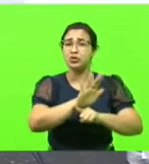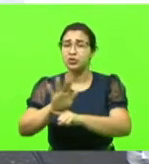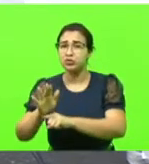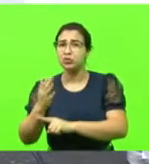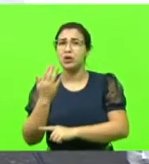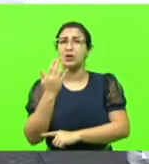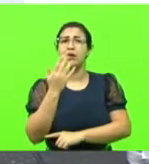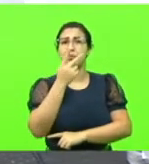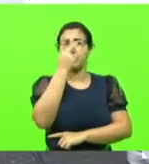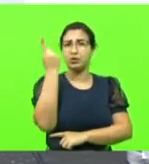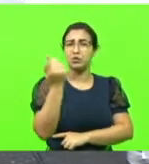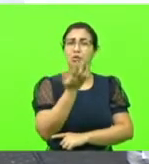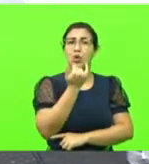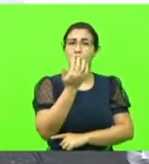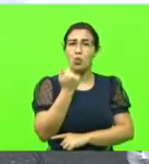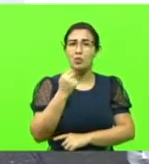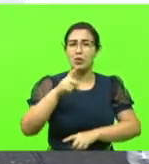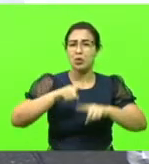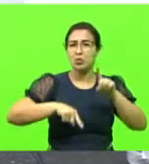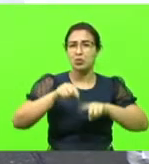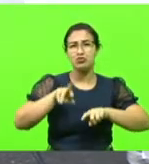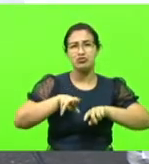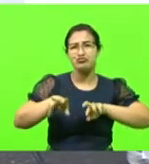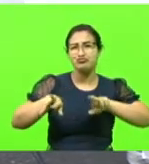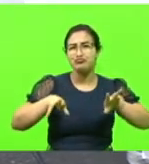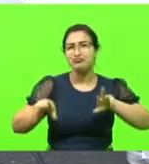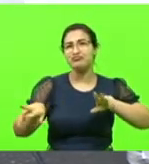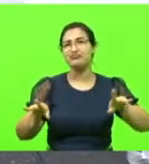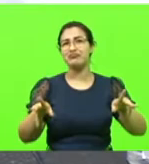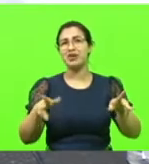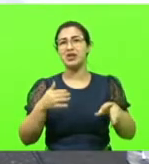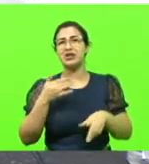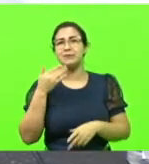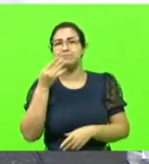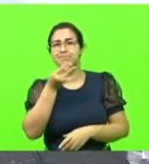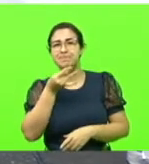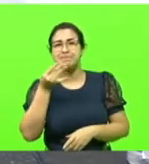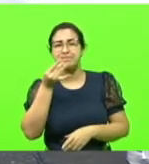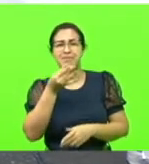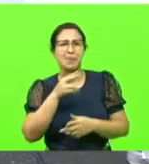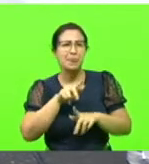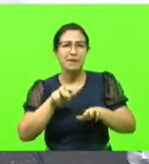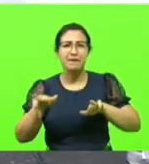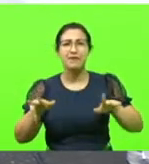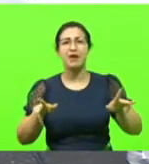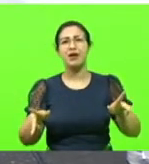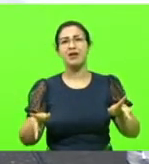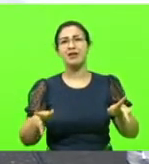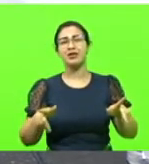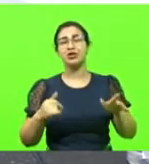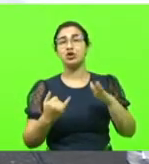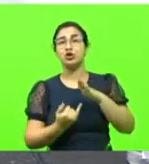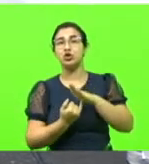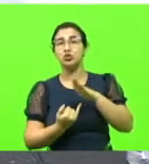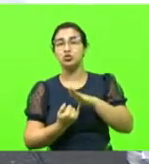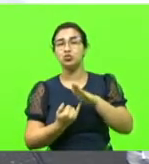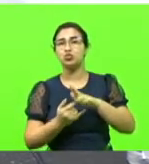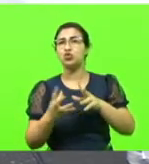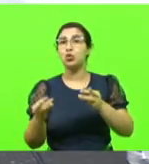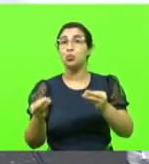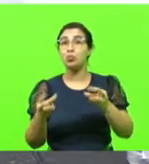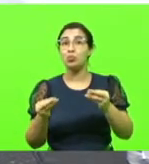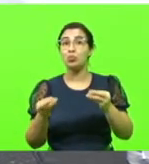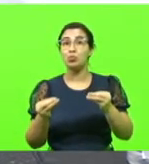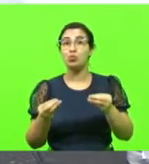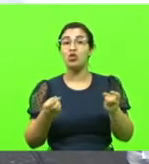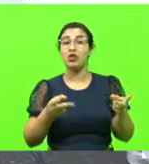produto diferente, com um sabor diferente? Nós temos aqui as nossas grandes indústrias, que industrializam 1 milhão, 2 milhões de litros de